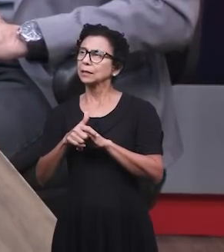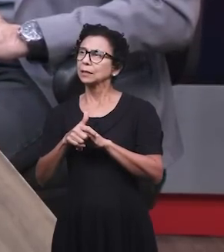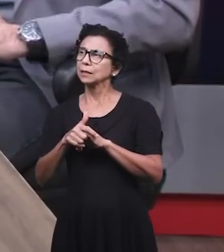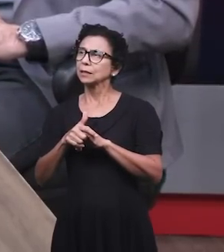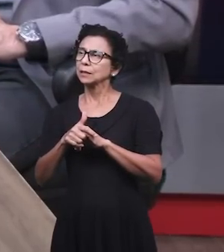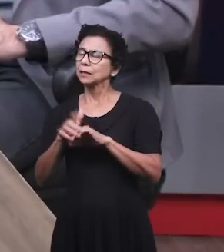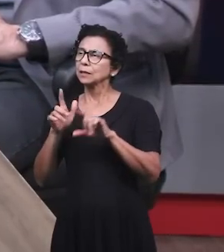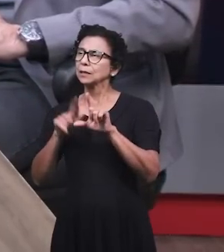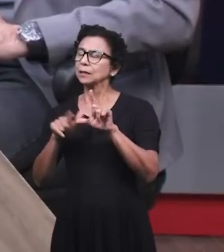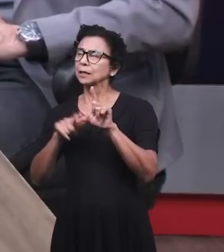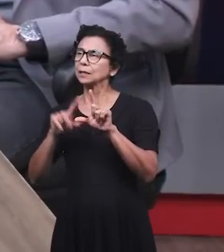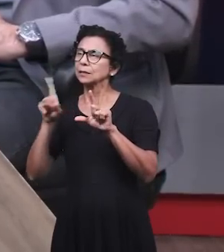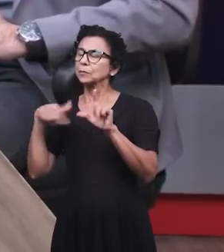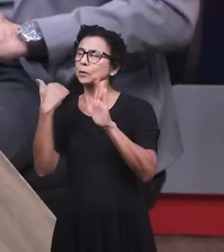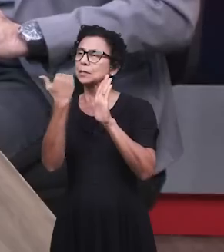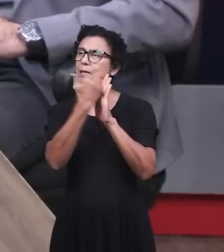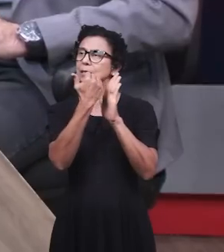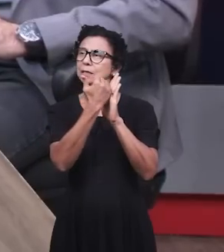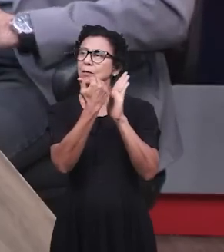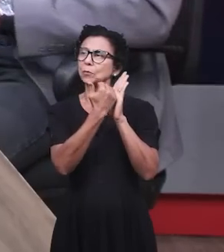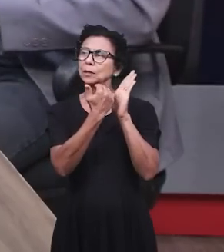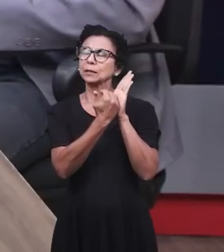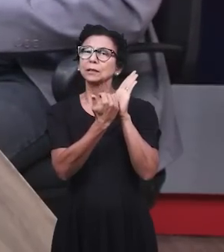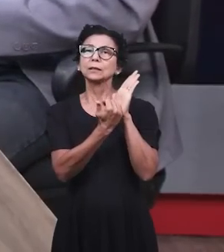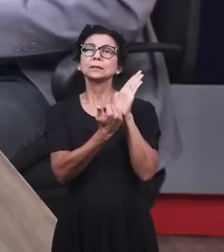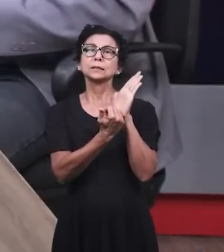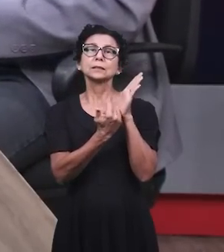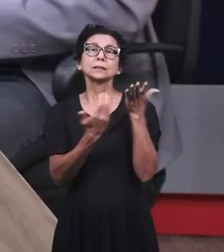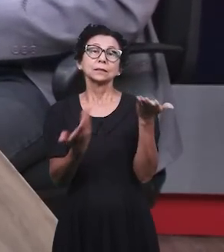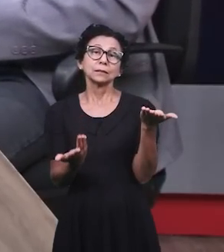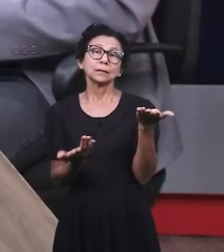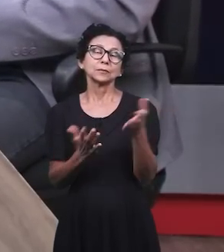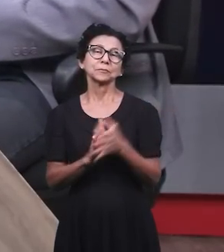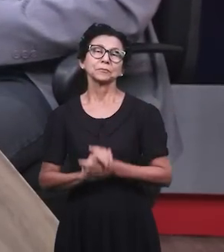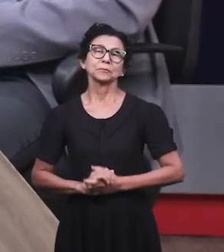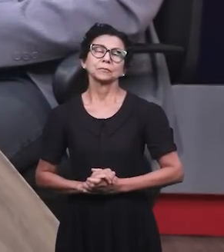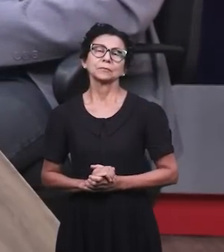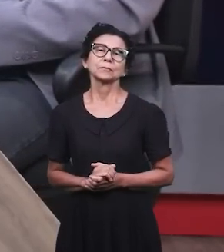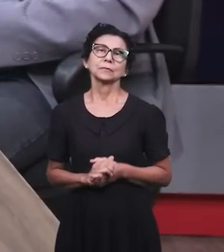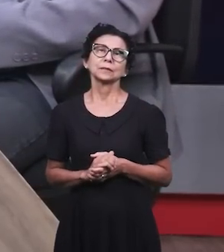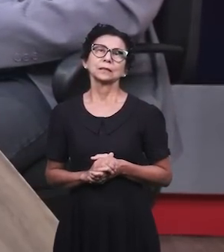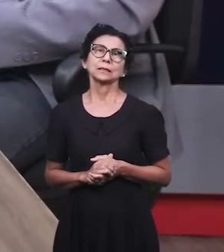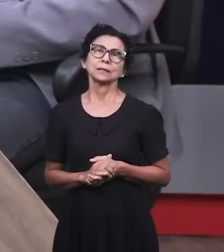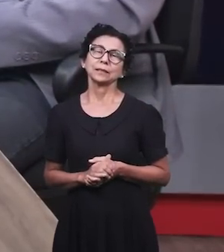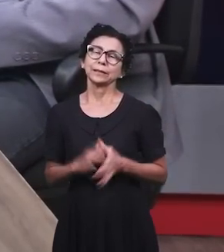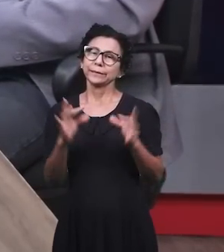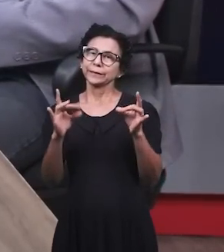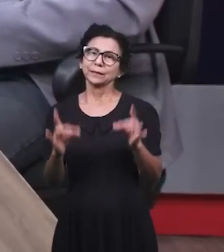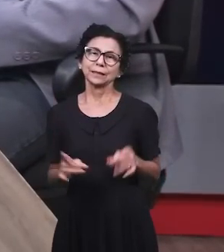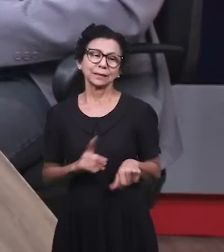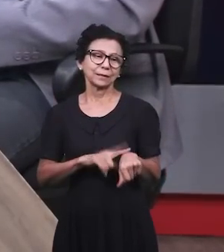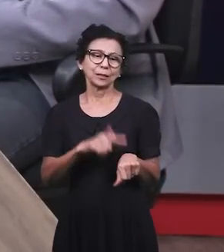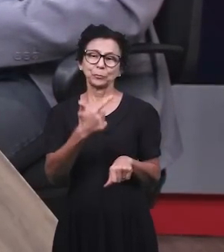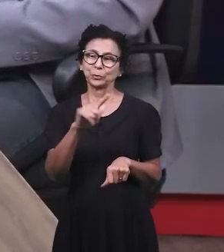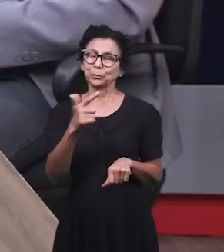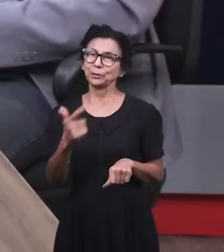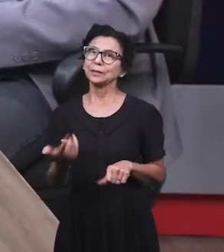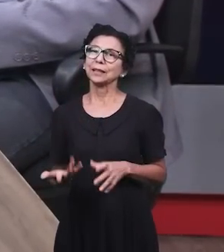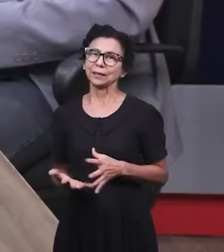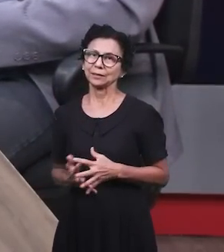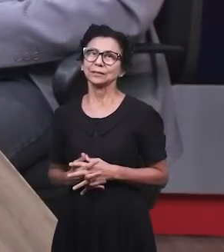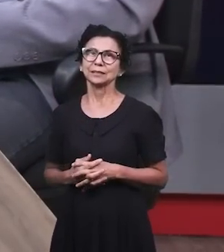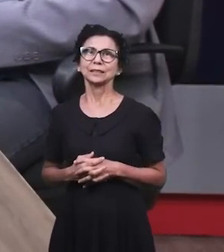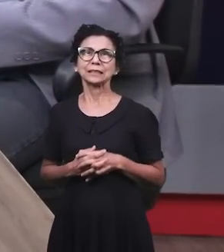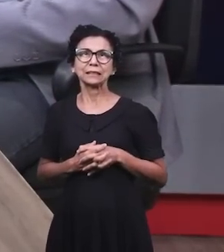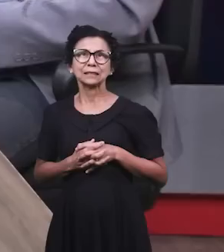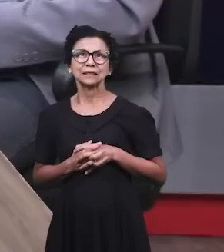de cilindros que ficariam ali, né? Perfeito. Para poder decifrar. Enfim, não dá para entrar em detalhe, porque realmente a explicação, assim,